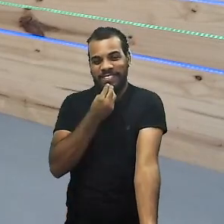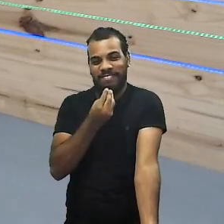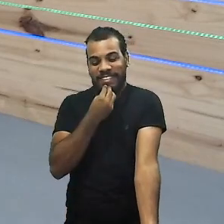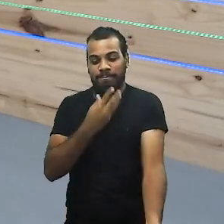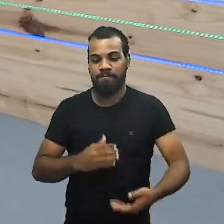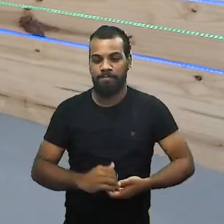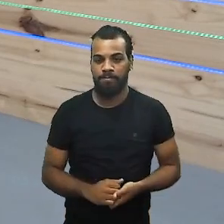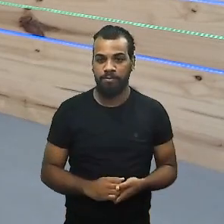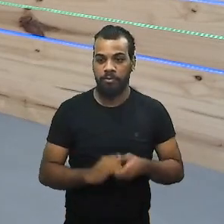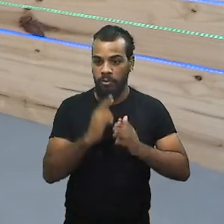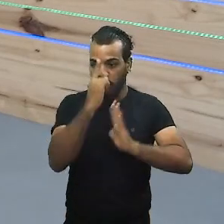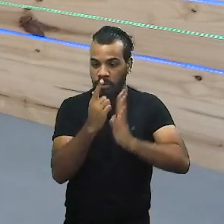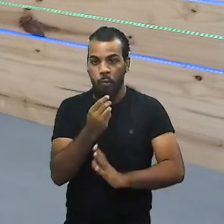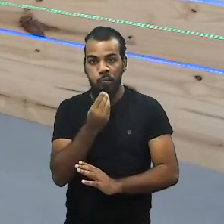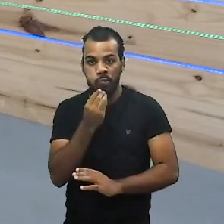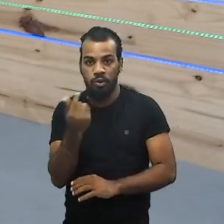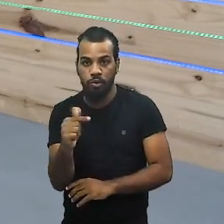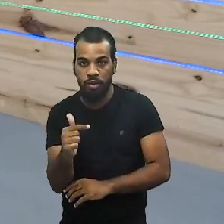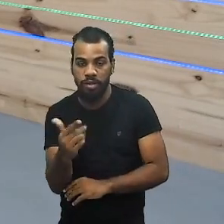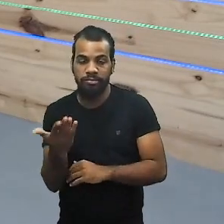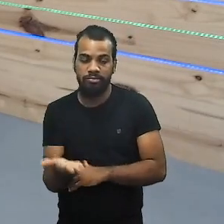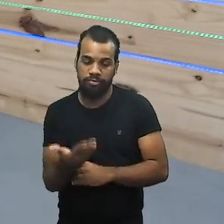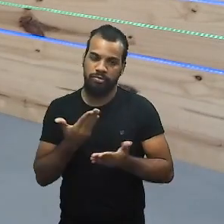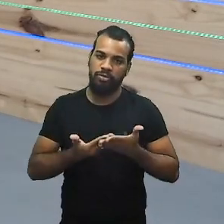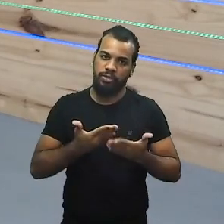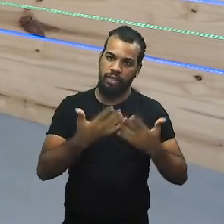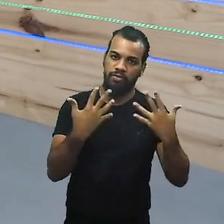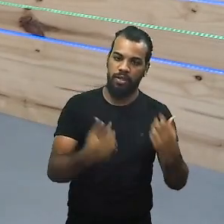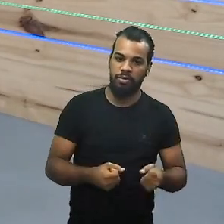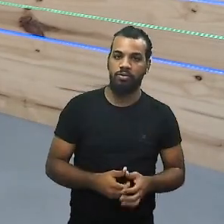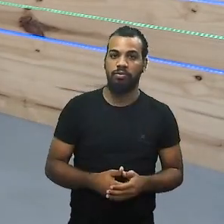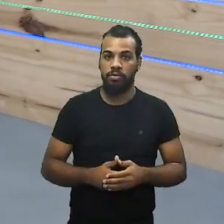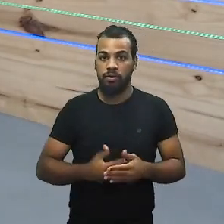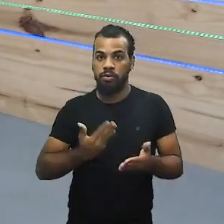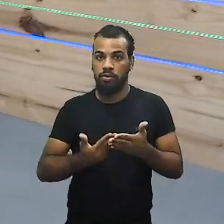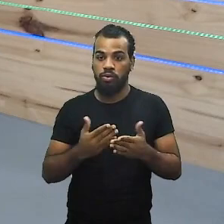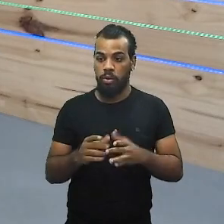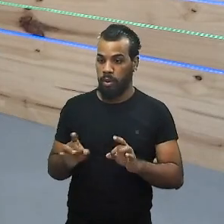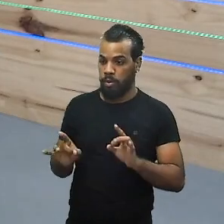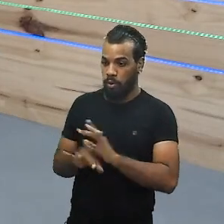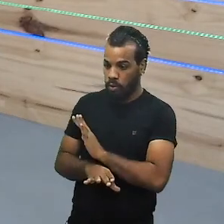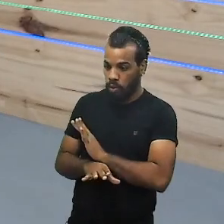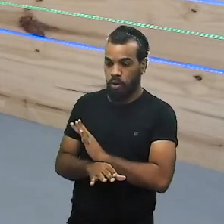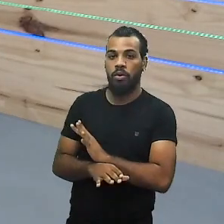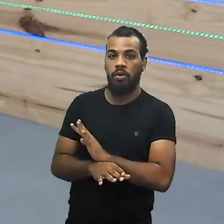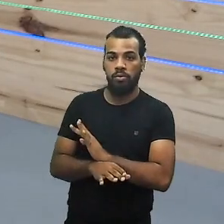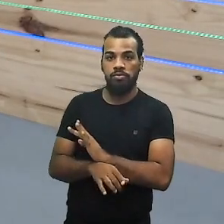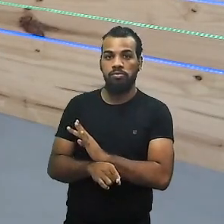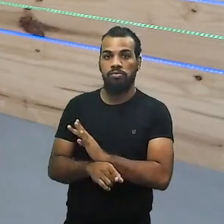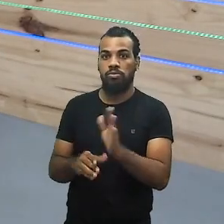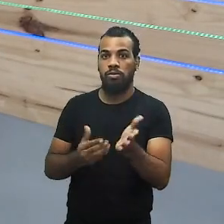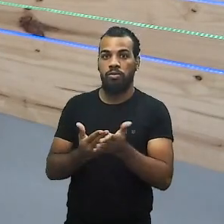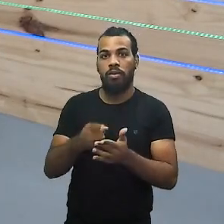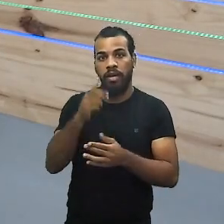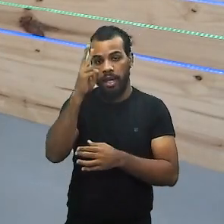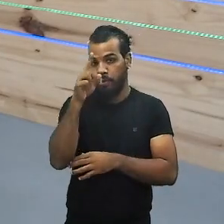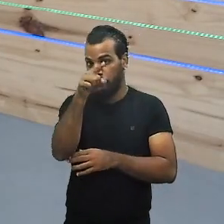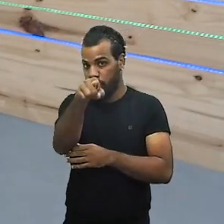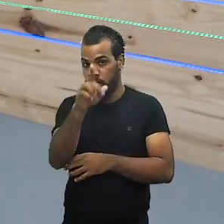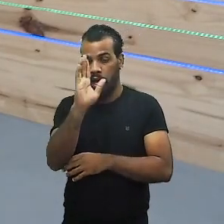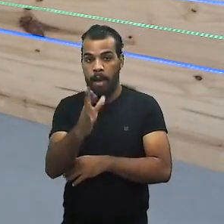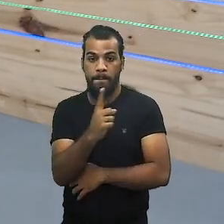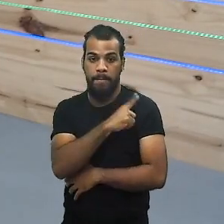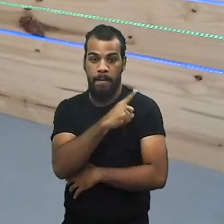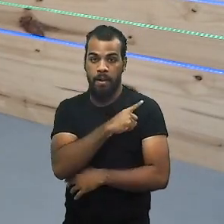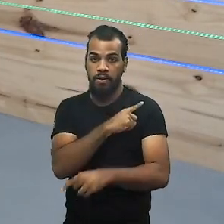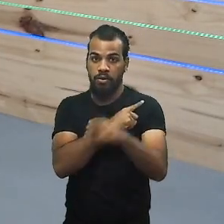se não tem Carnaval, a gente vai estudar. Tranquilo? E se for estudar, a gente vai ter que terminar o que a gente já começou aqui. Lembrem que vocês que são primeiros anistas, que